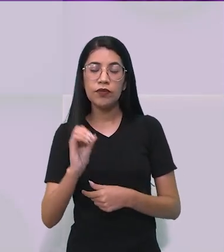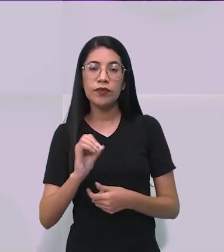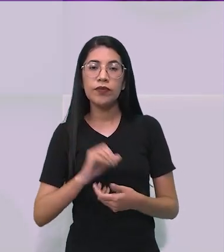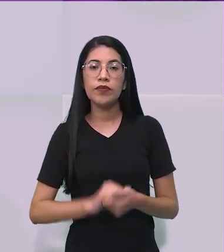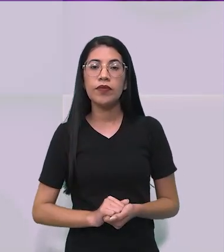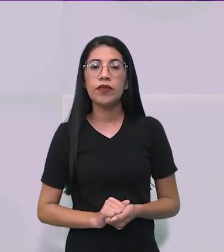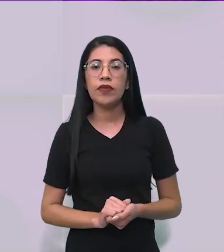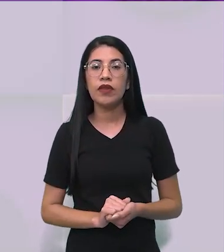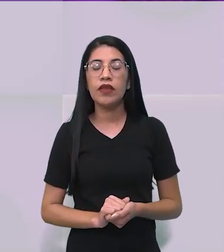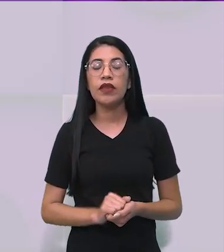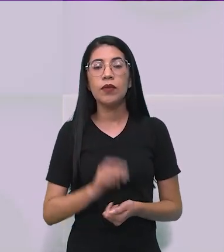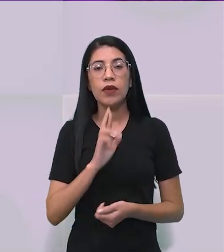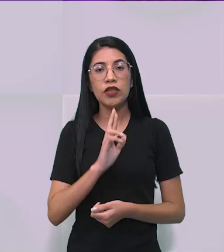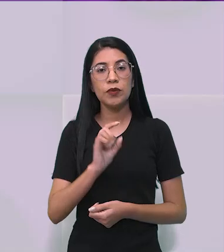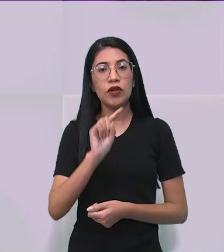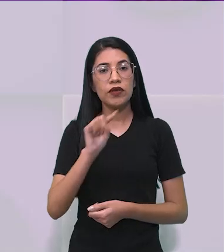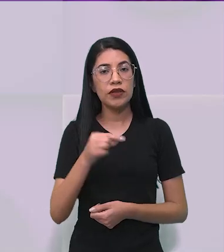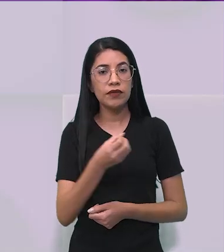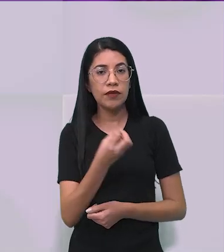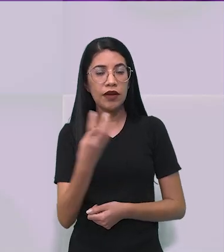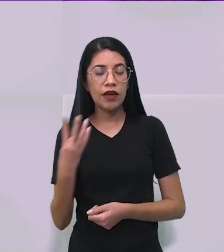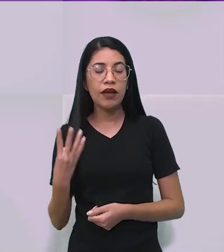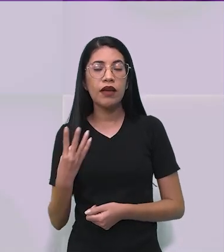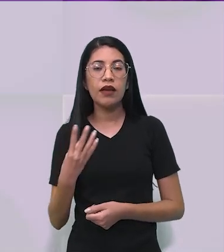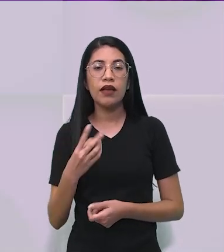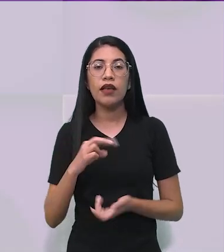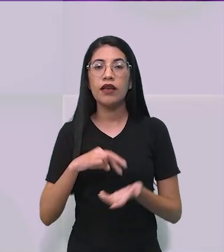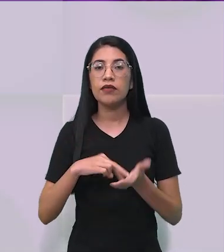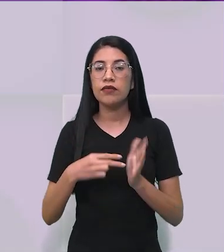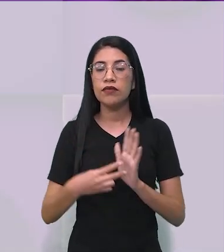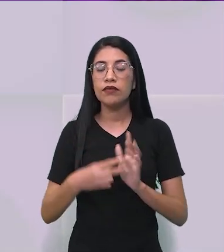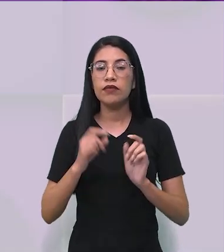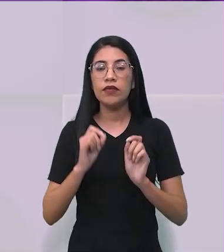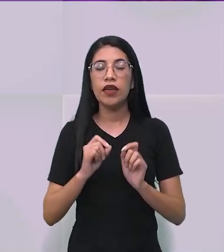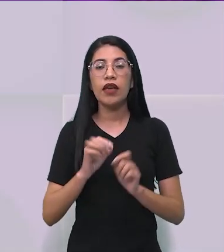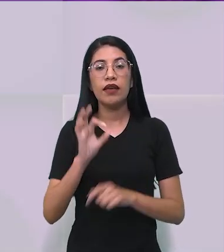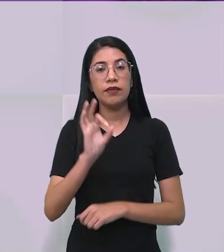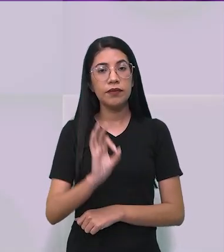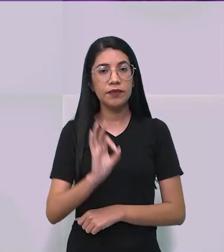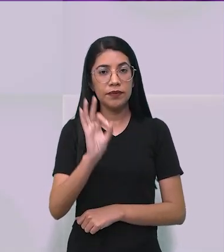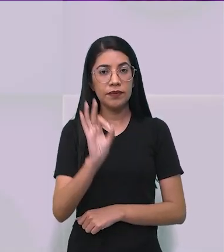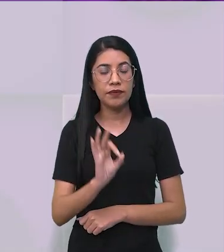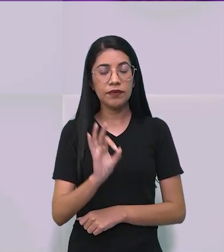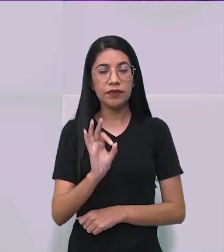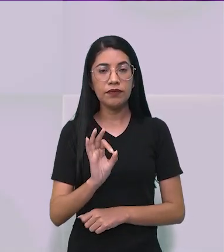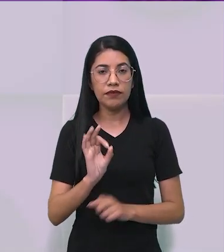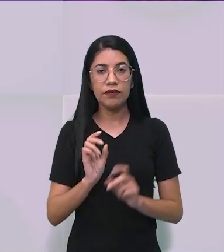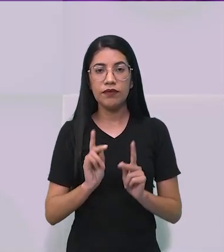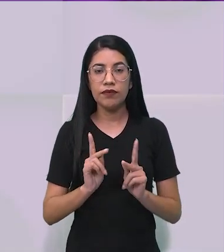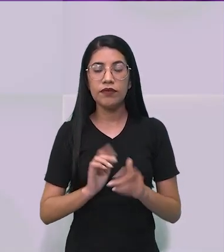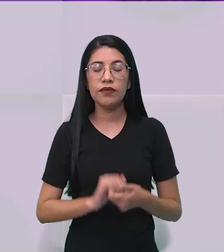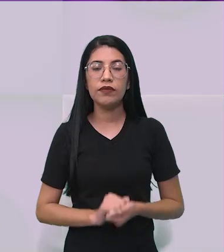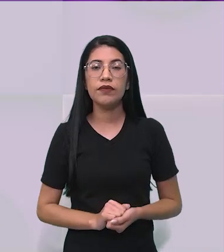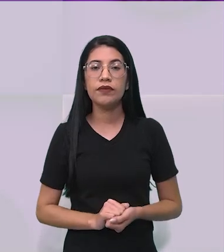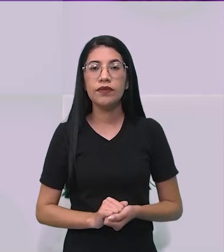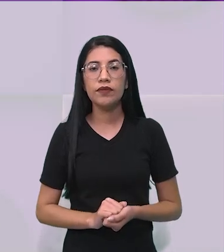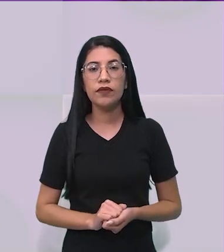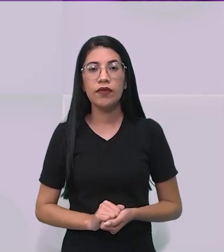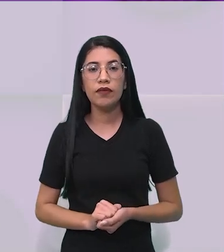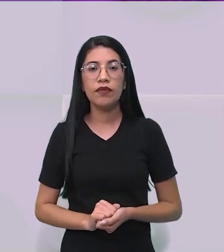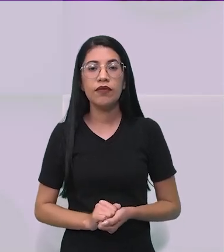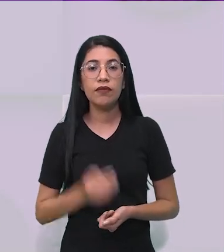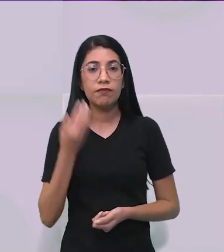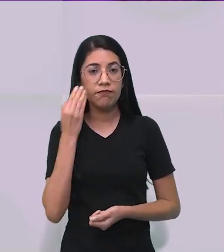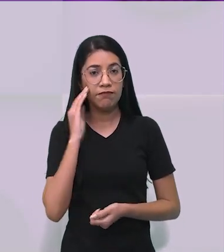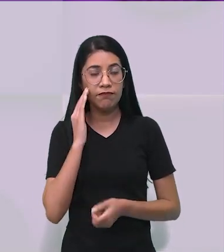que esse resultado, esse número decimal, é a porcentagem. Ok? Certo? Compreenderam? Mais à frente